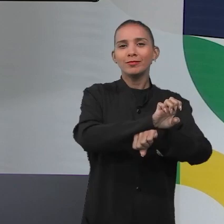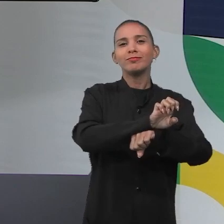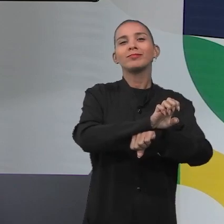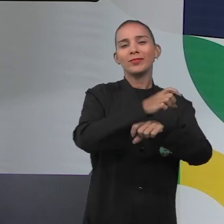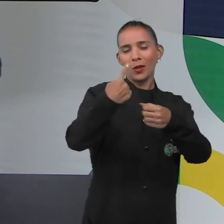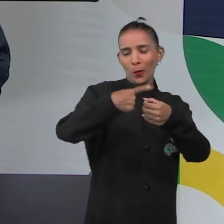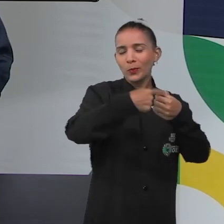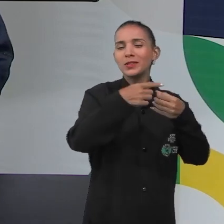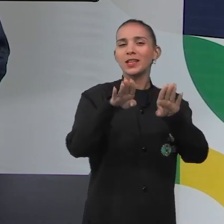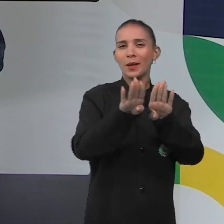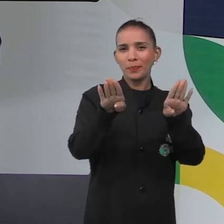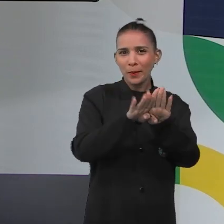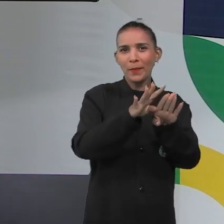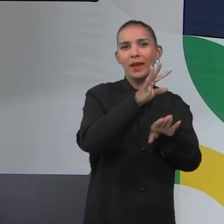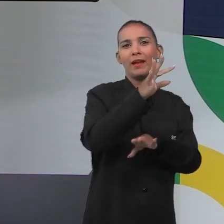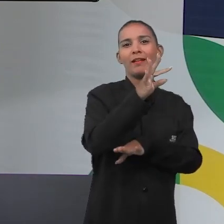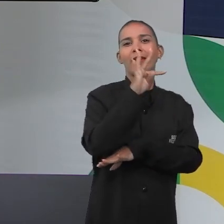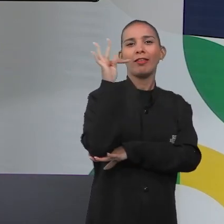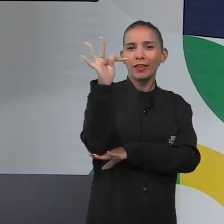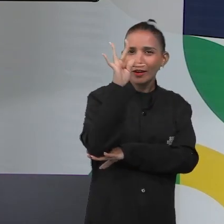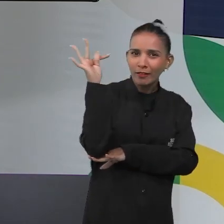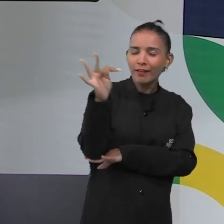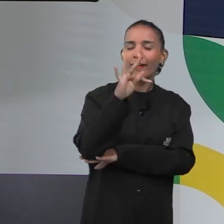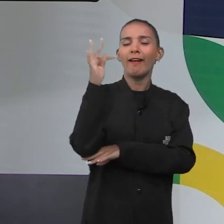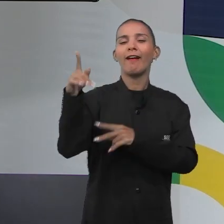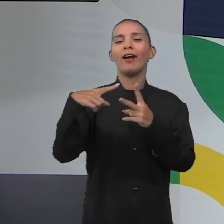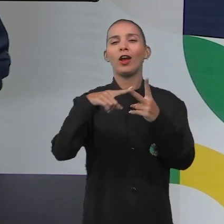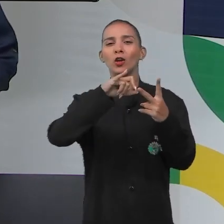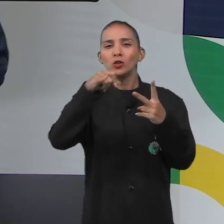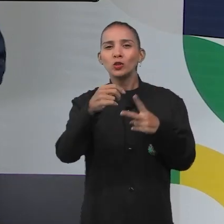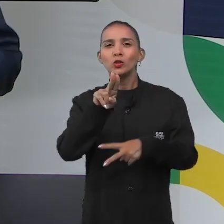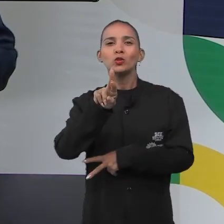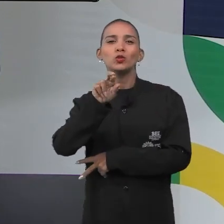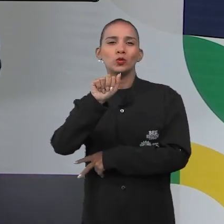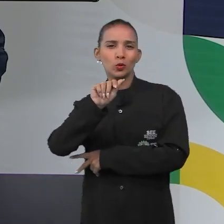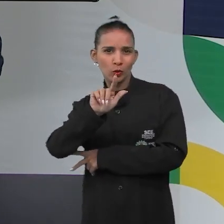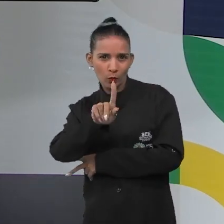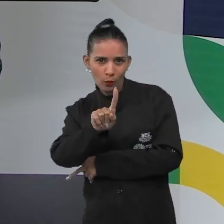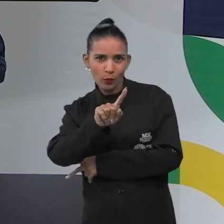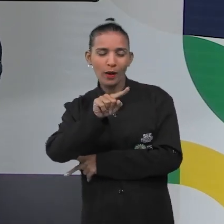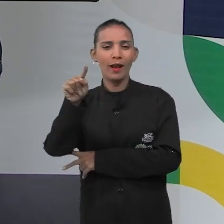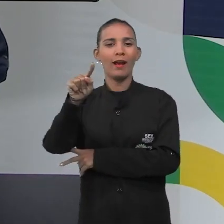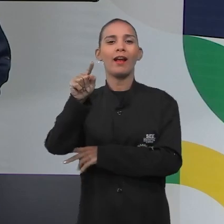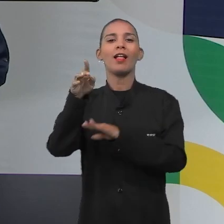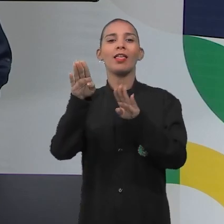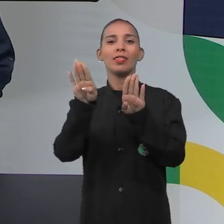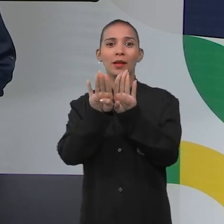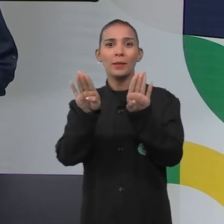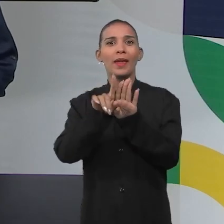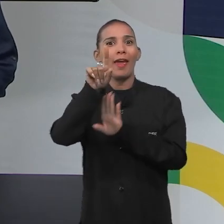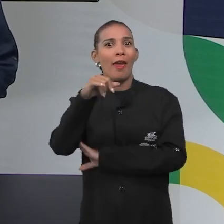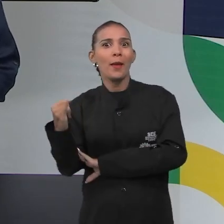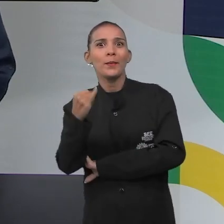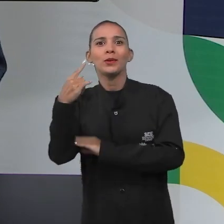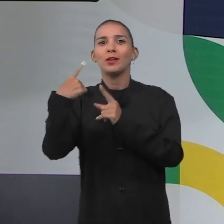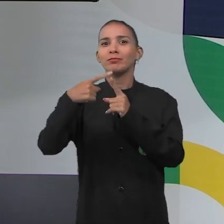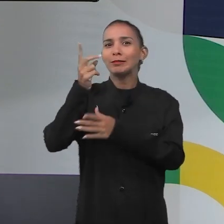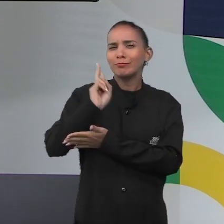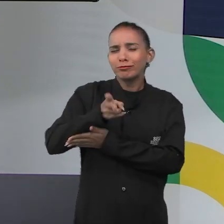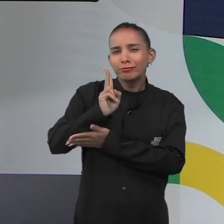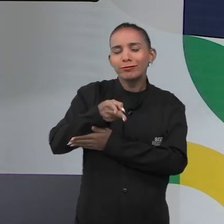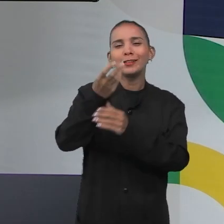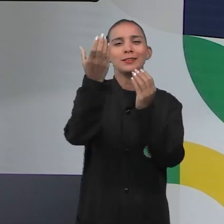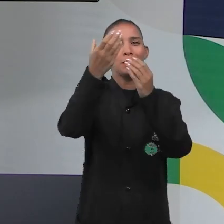Tarauacá-Envira, Juruá, Acre, ok? Importante isso porque sempre é conteúdo aí de concurso, certo,